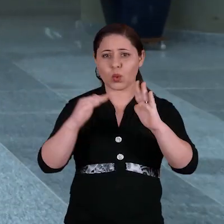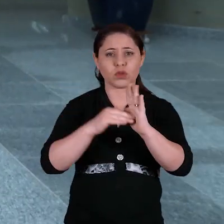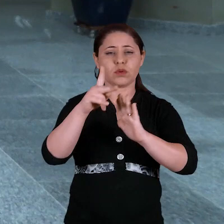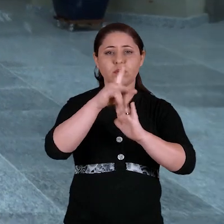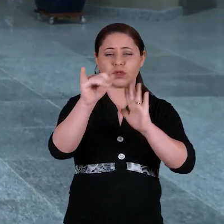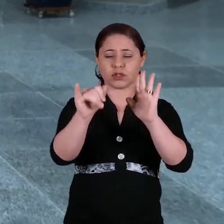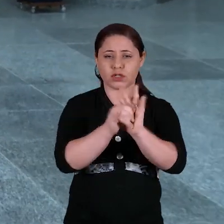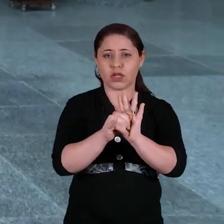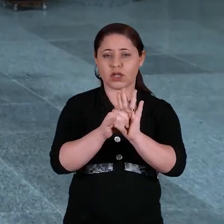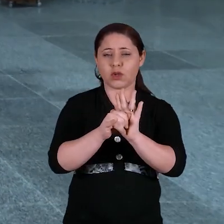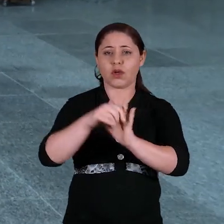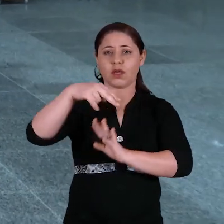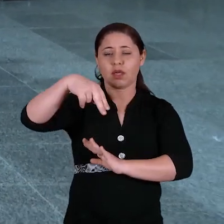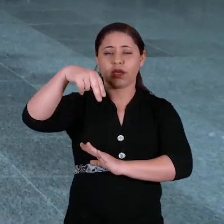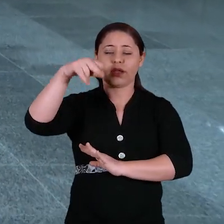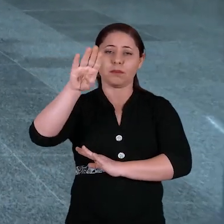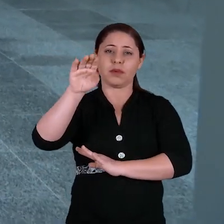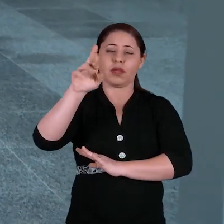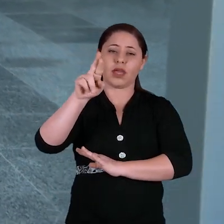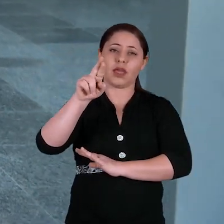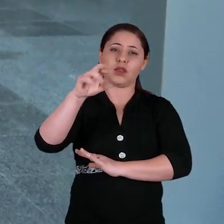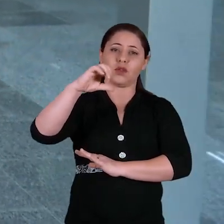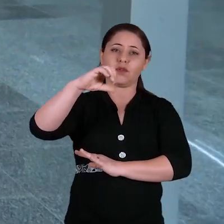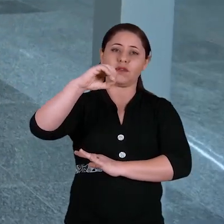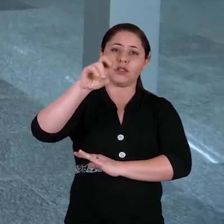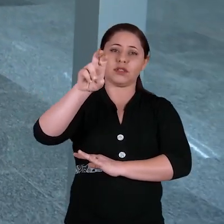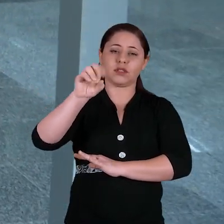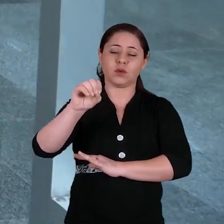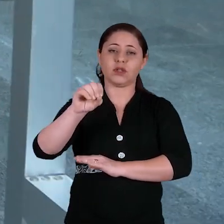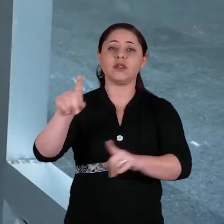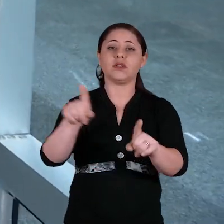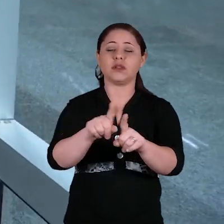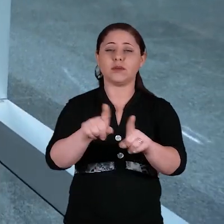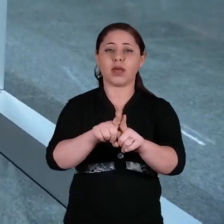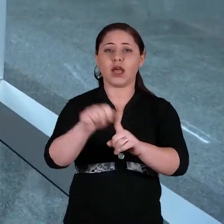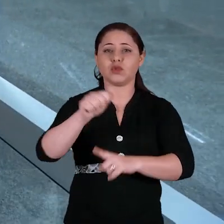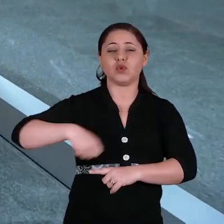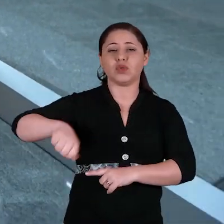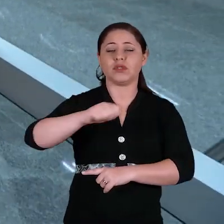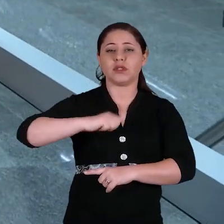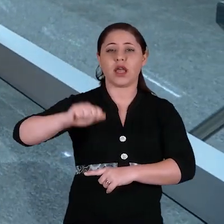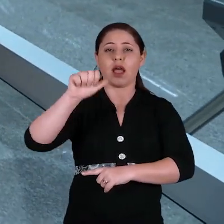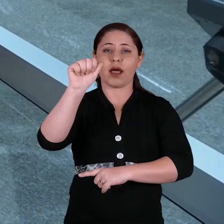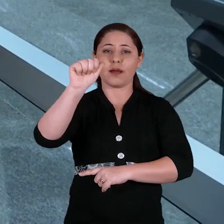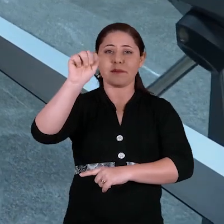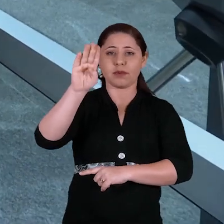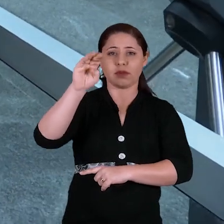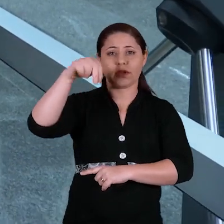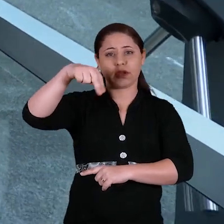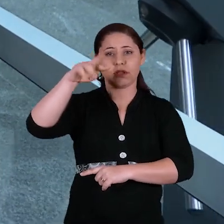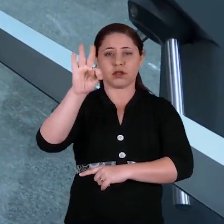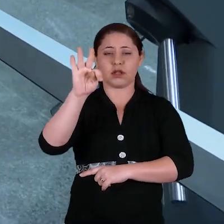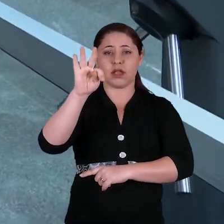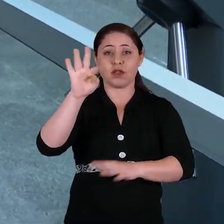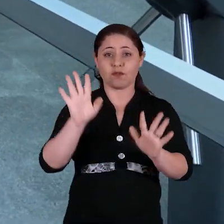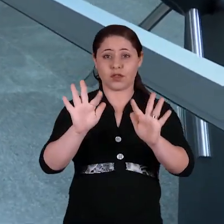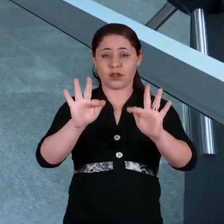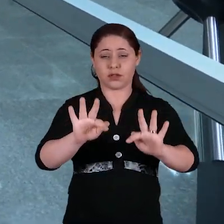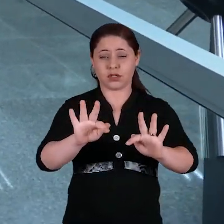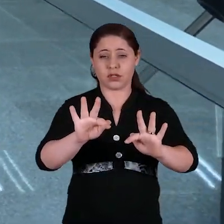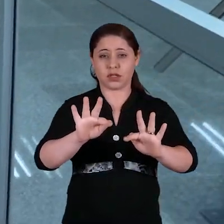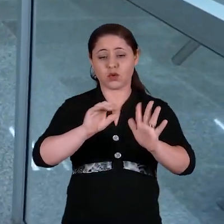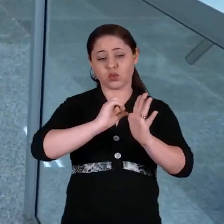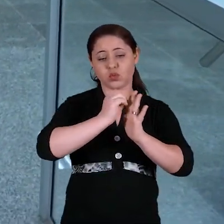com a NBR 9050 e a Associação Brasileira de Normas Técnicas, a ABNT, e deve ser finalizado no